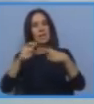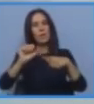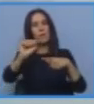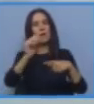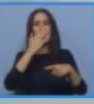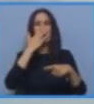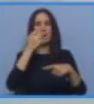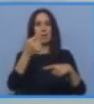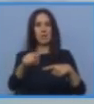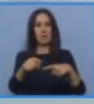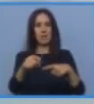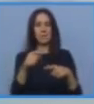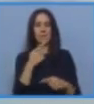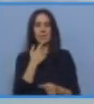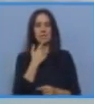Isso que significa